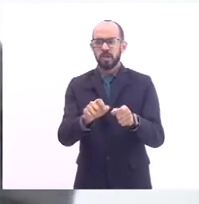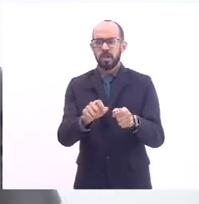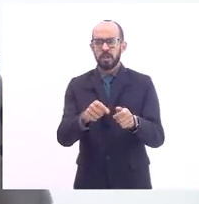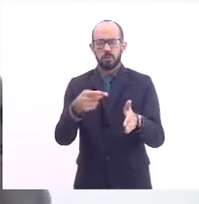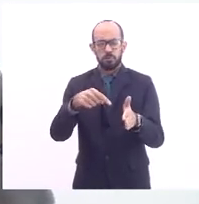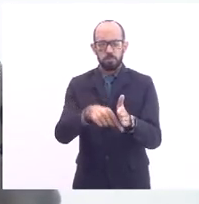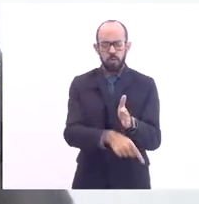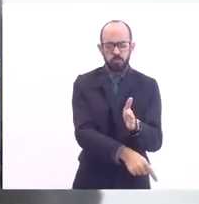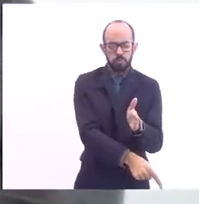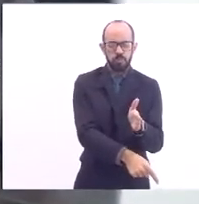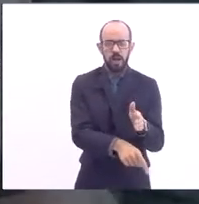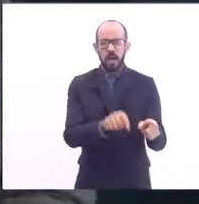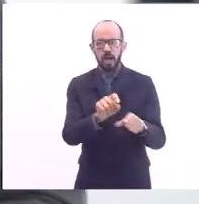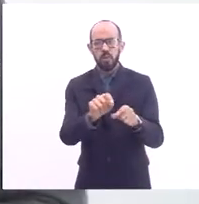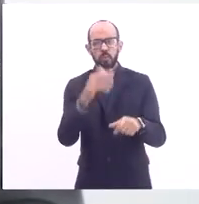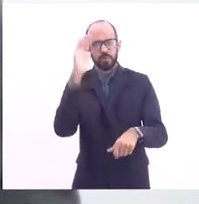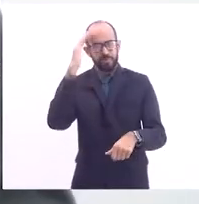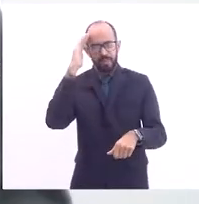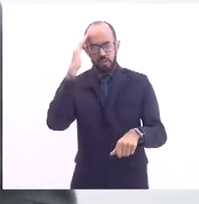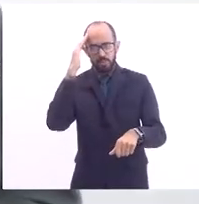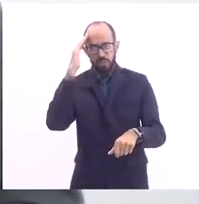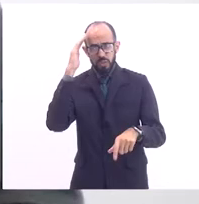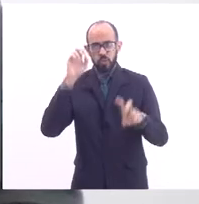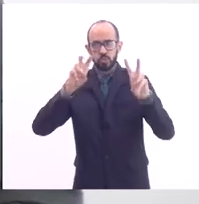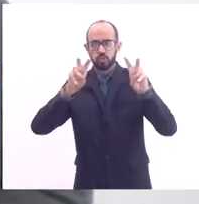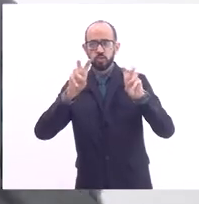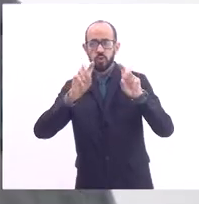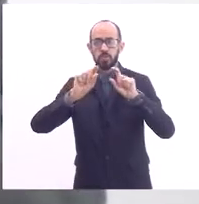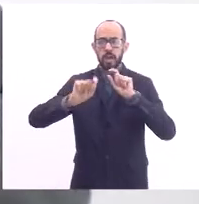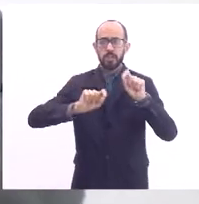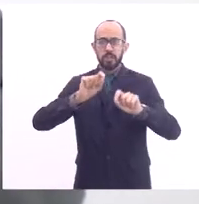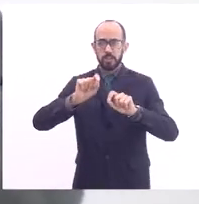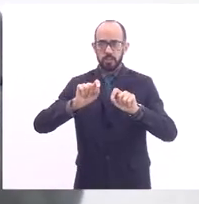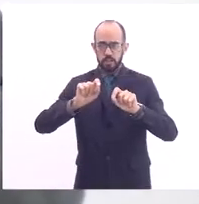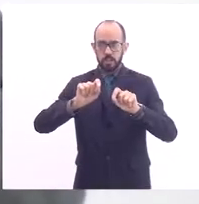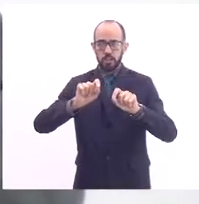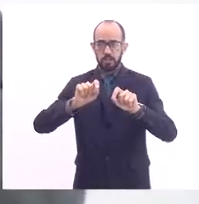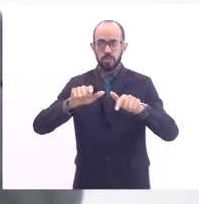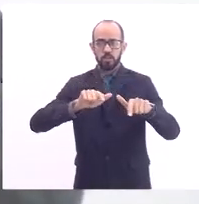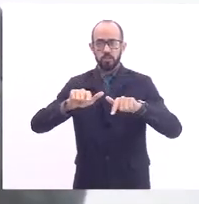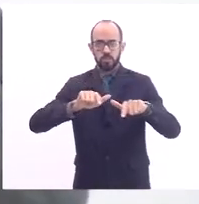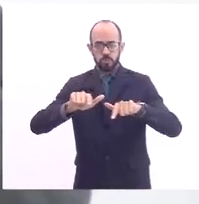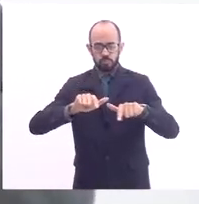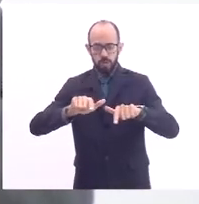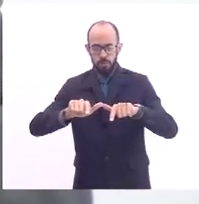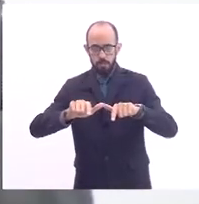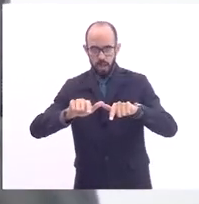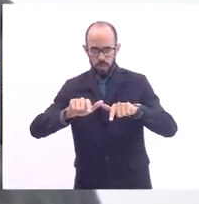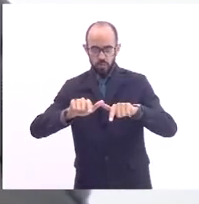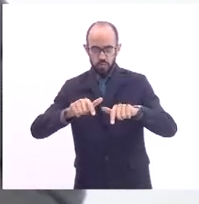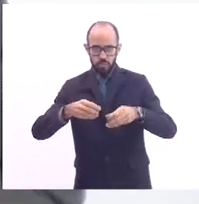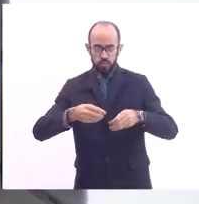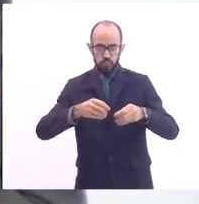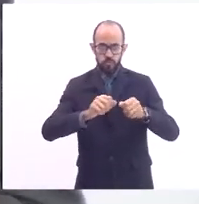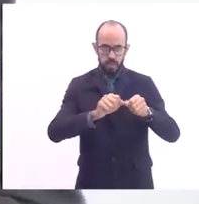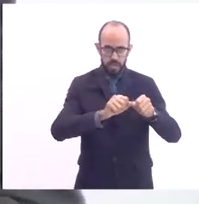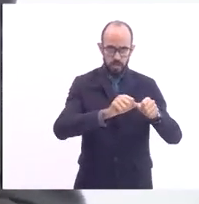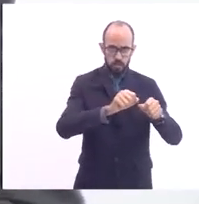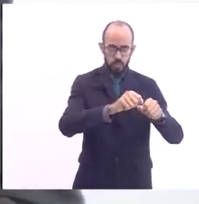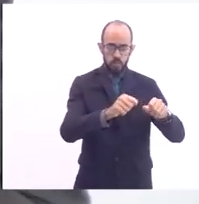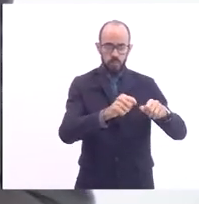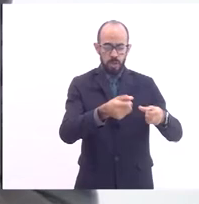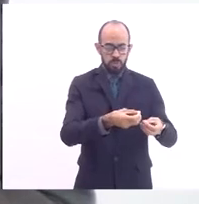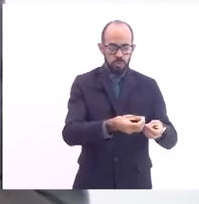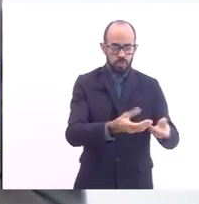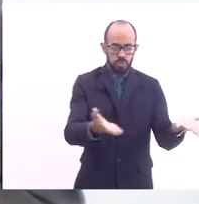aprofundar o conhecimento sobre a prestação do serviço de